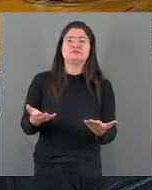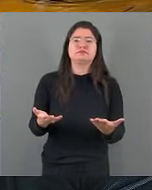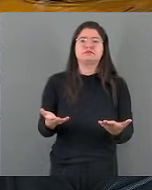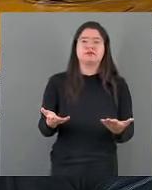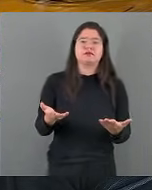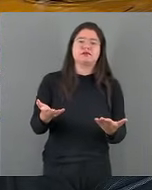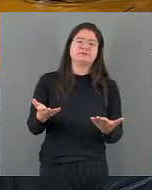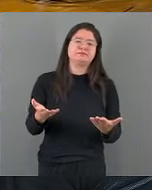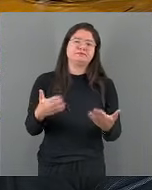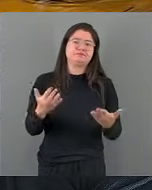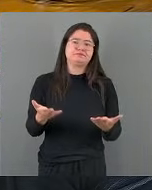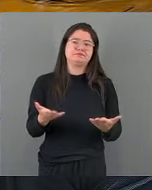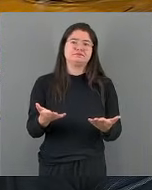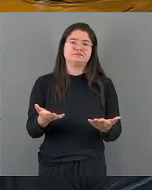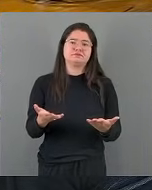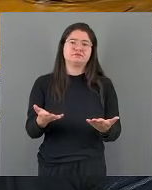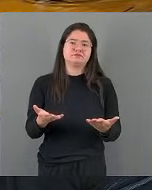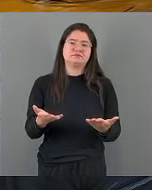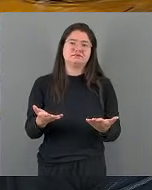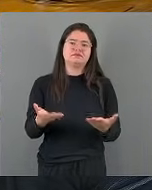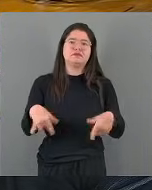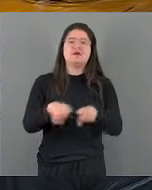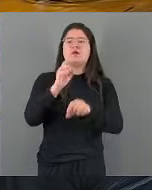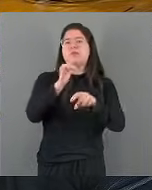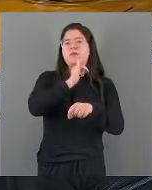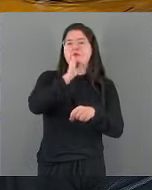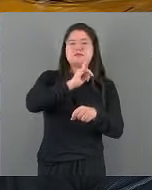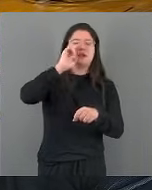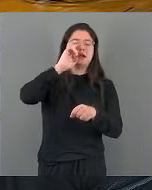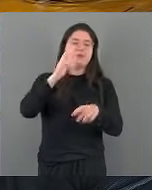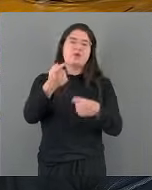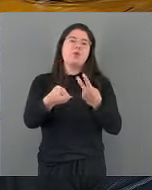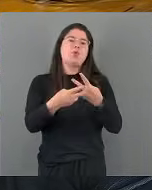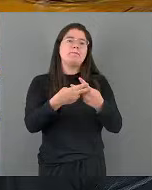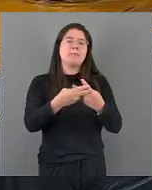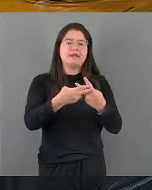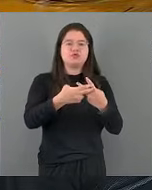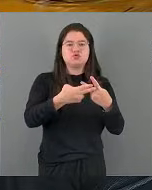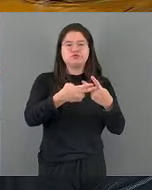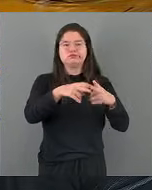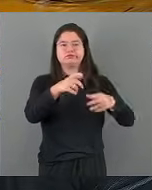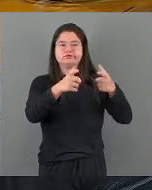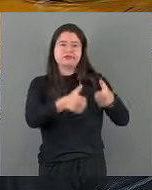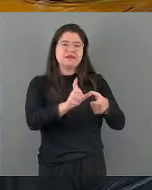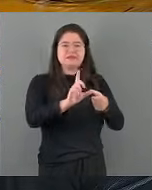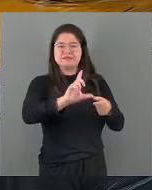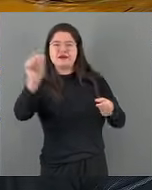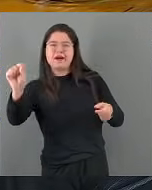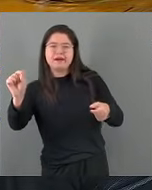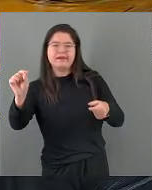ao fim da saidinha, da chamada saidinha temporária, que nós, aqui no Congresso,